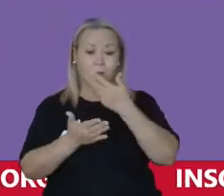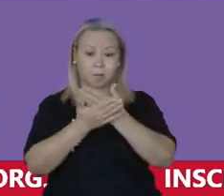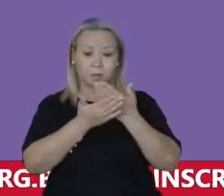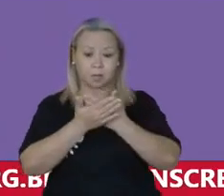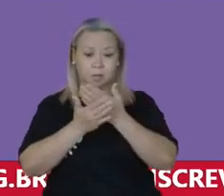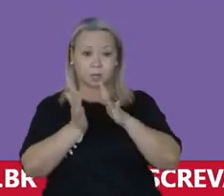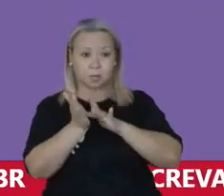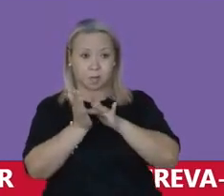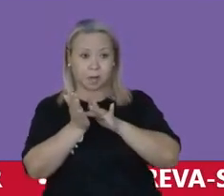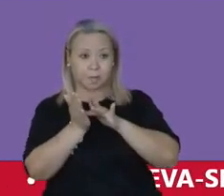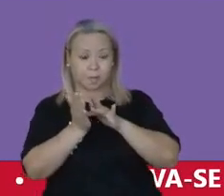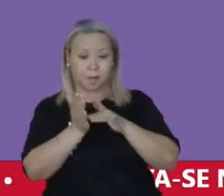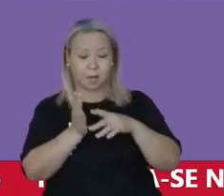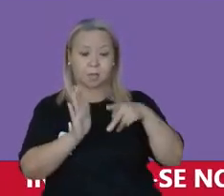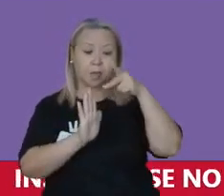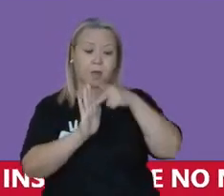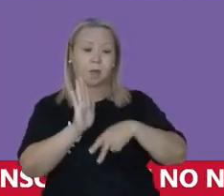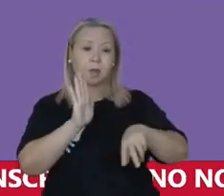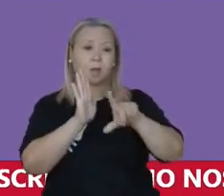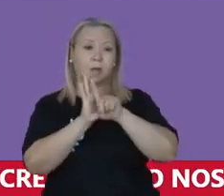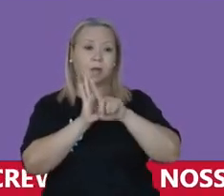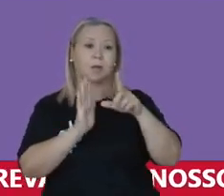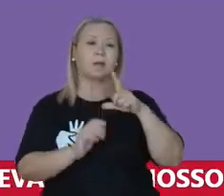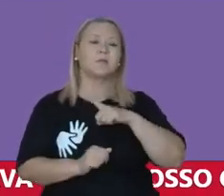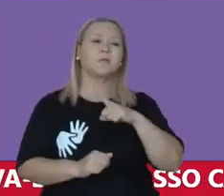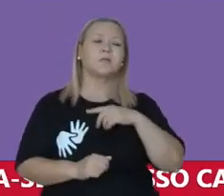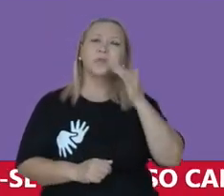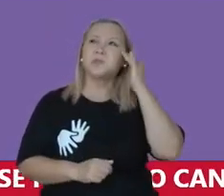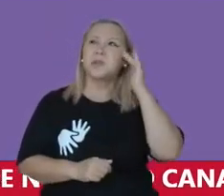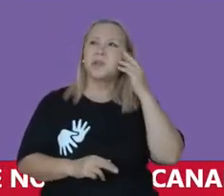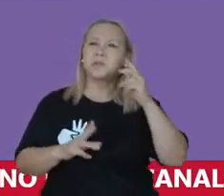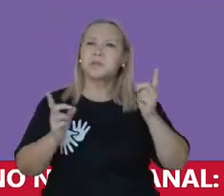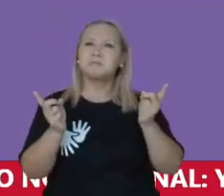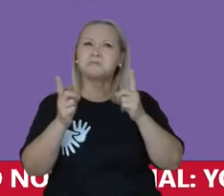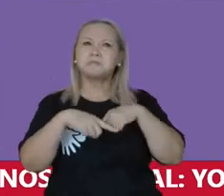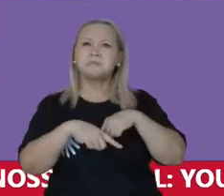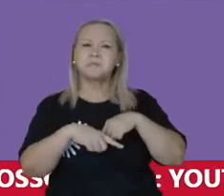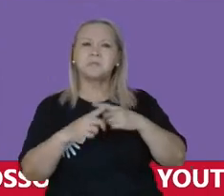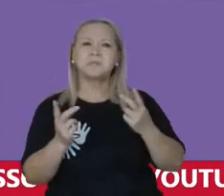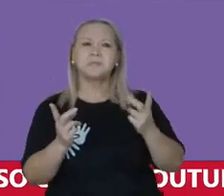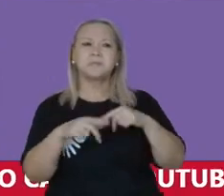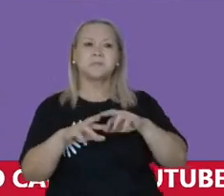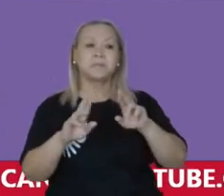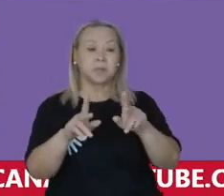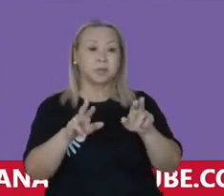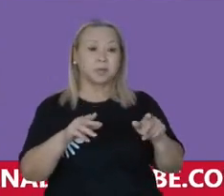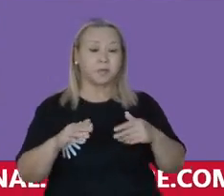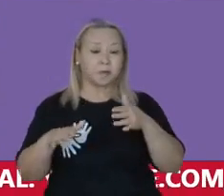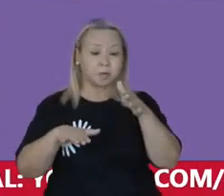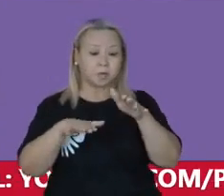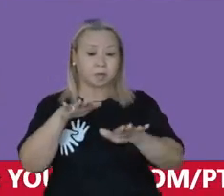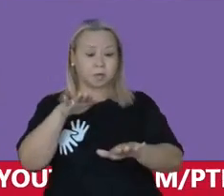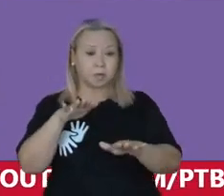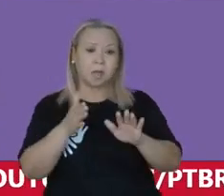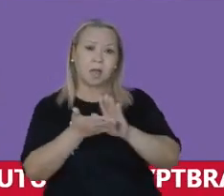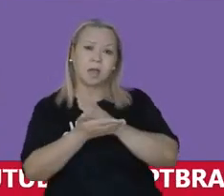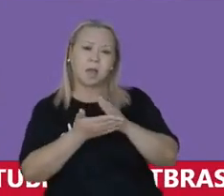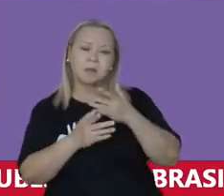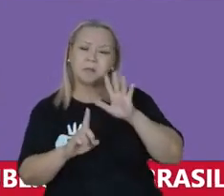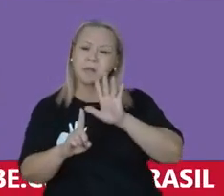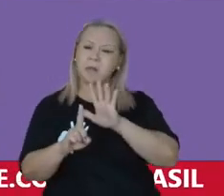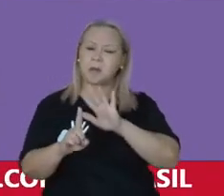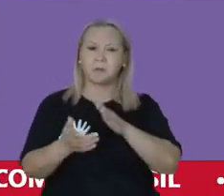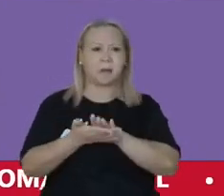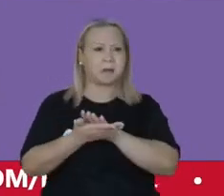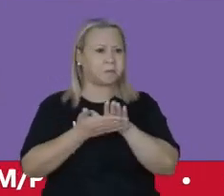era só sobre o projeto de lei, tinham entendimentos divergentes sobre o impacto na desigualdade. Alguns diziam não vai ter impacto nenhum